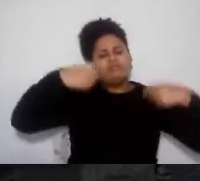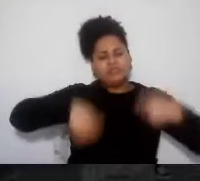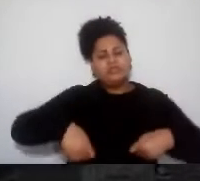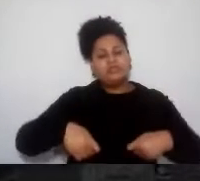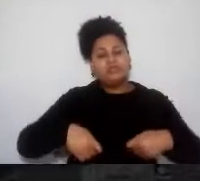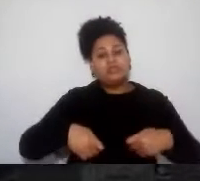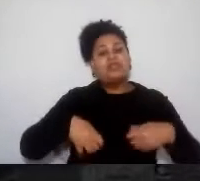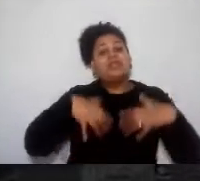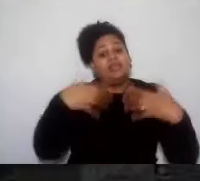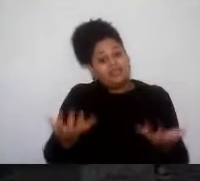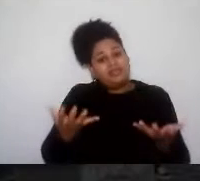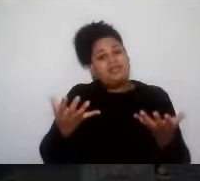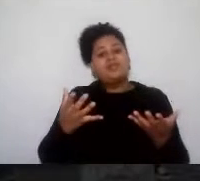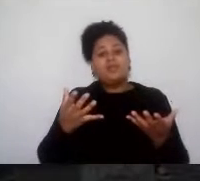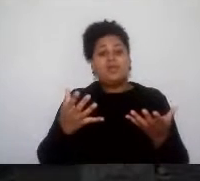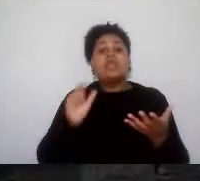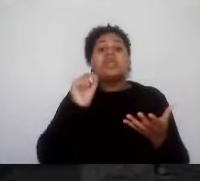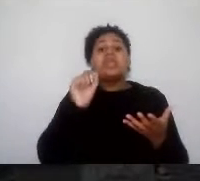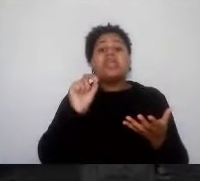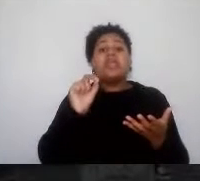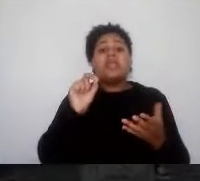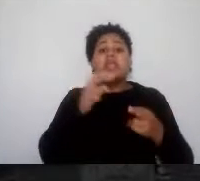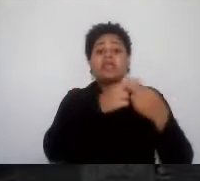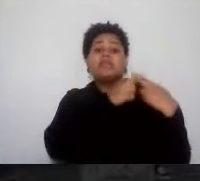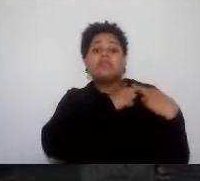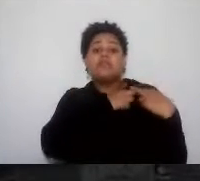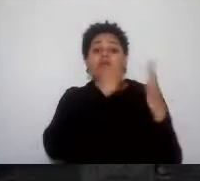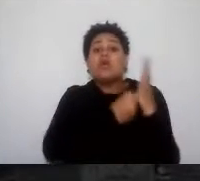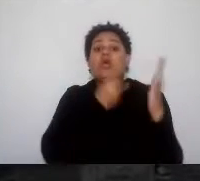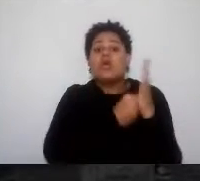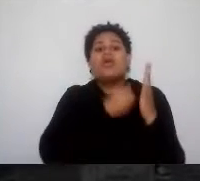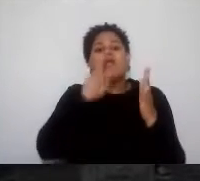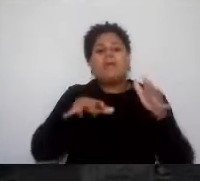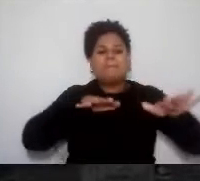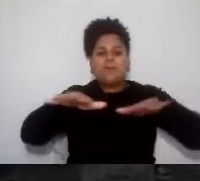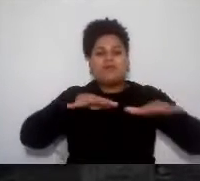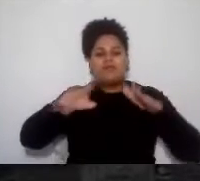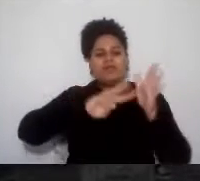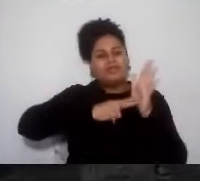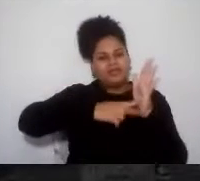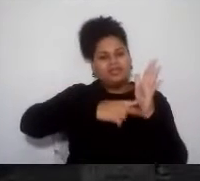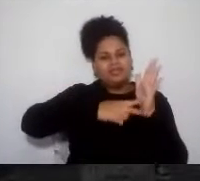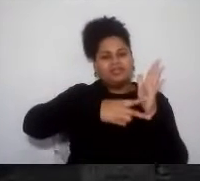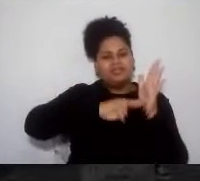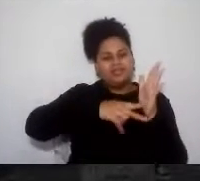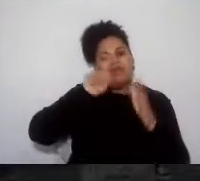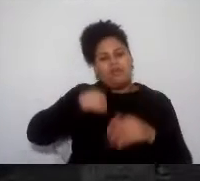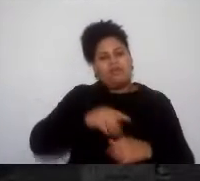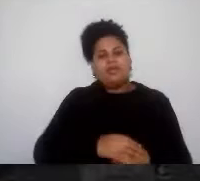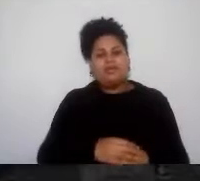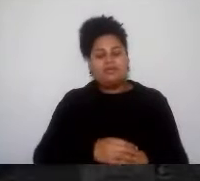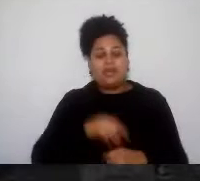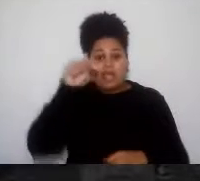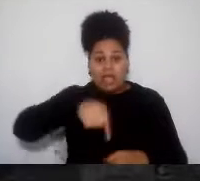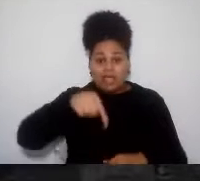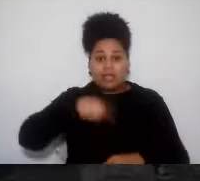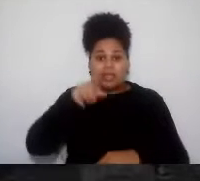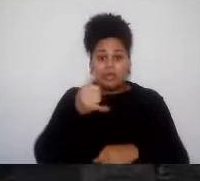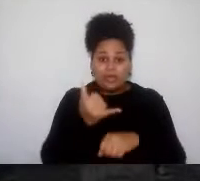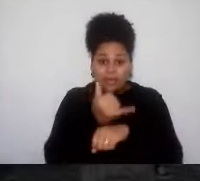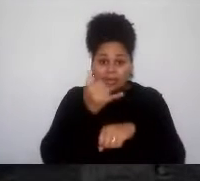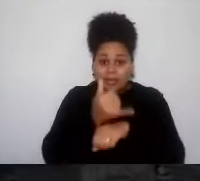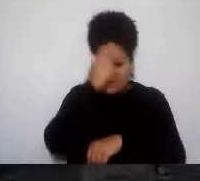é o movimento sindical, e aqui, nesse caso, os metalúrgicos do Paraná. A importância da campanha